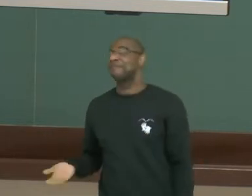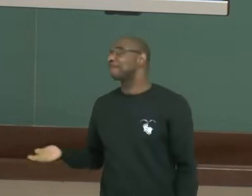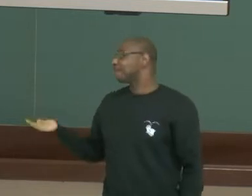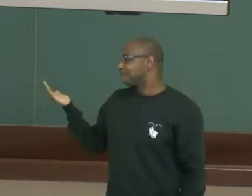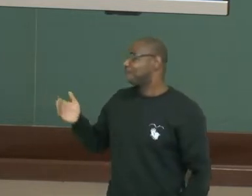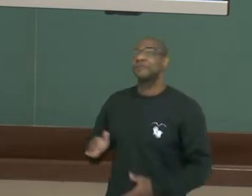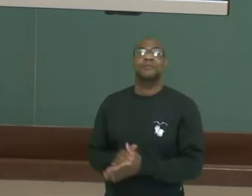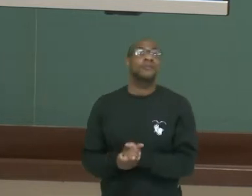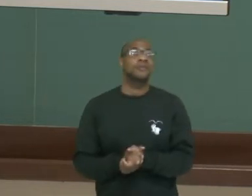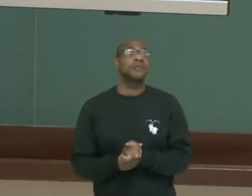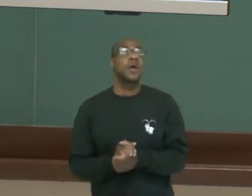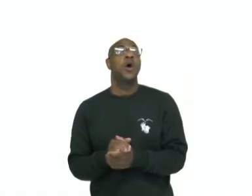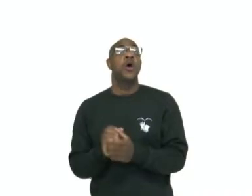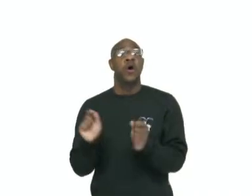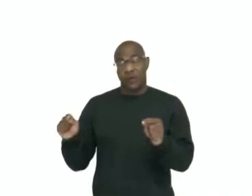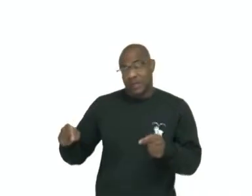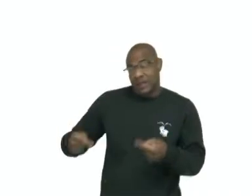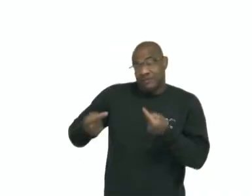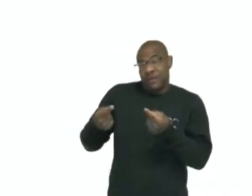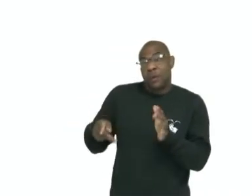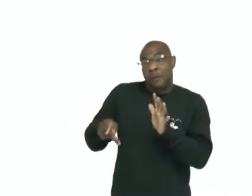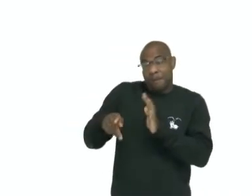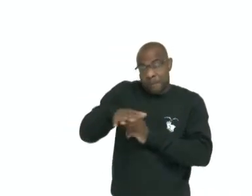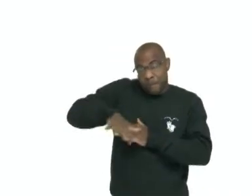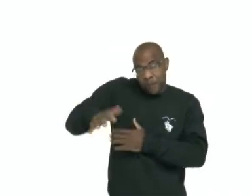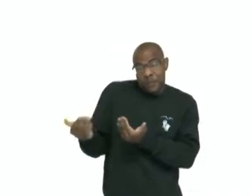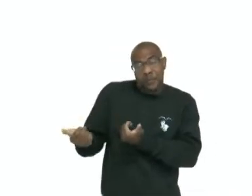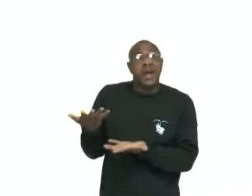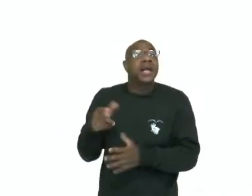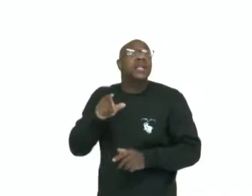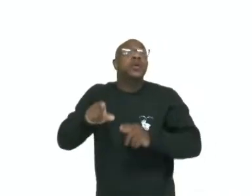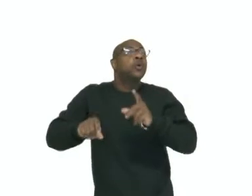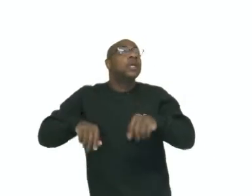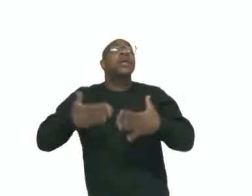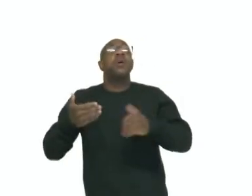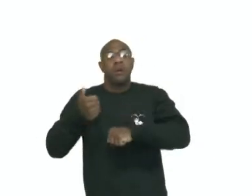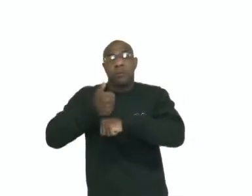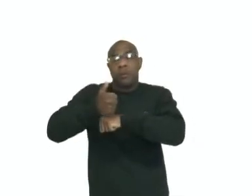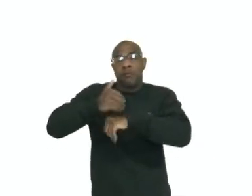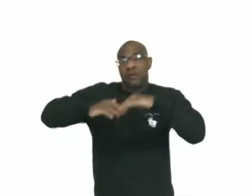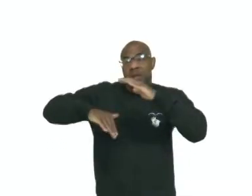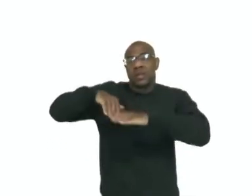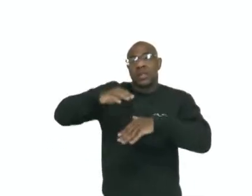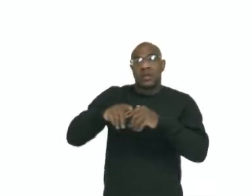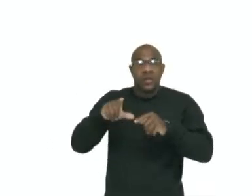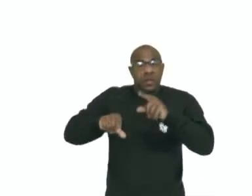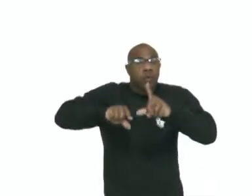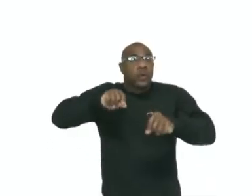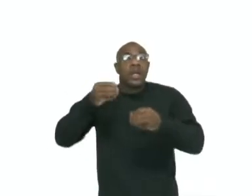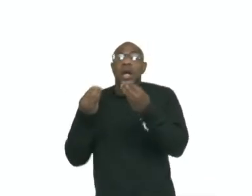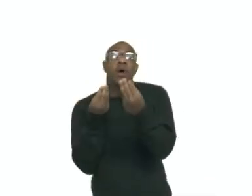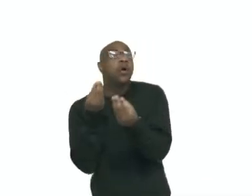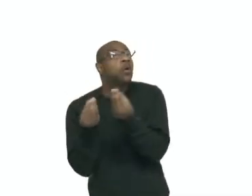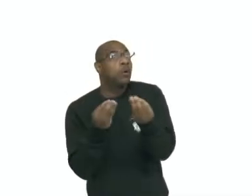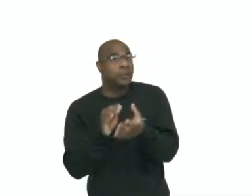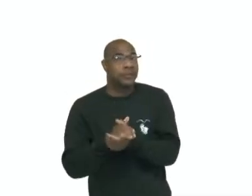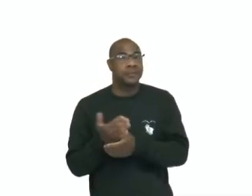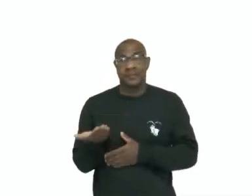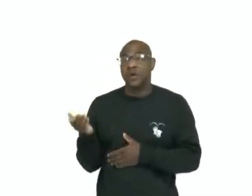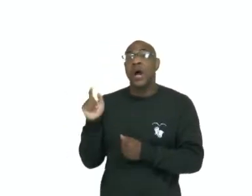entrevista escrita, ela foi, na verdade, transcrita. Isso mesmo, ela ocorreu, como temos aqui, através de uma